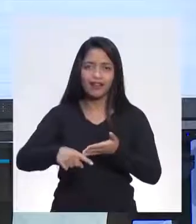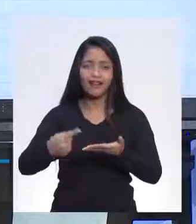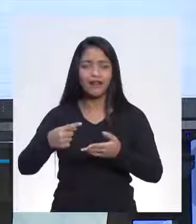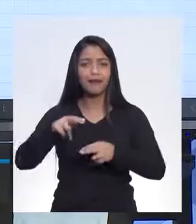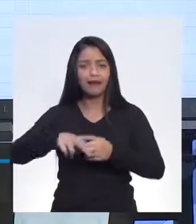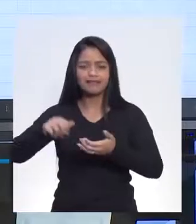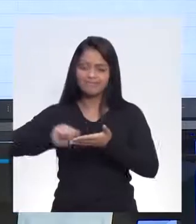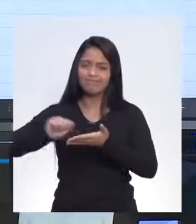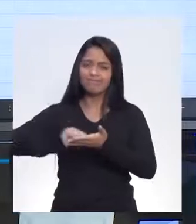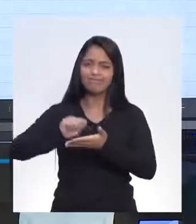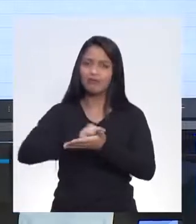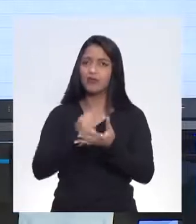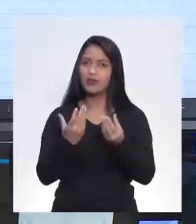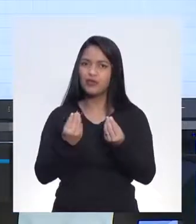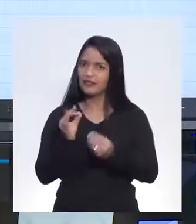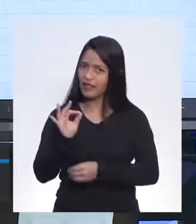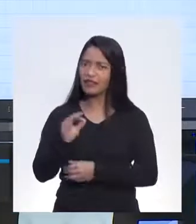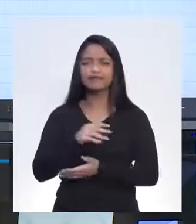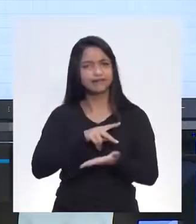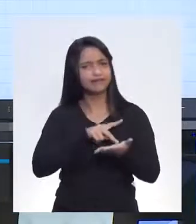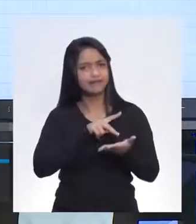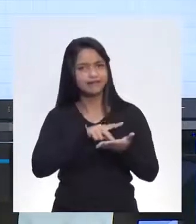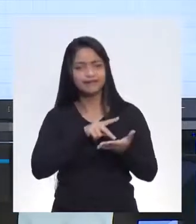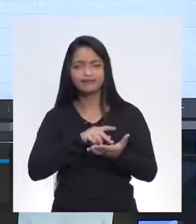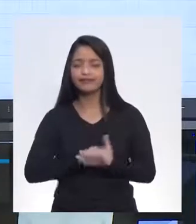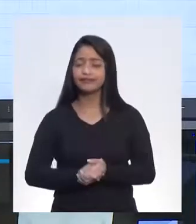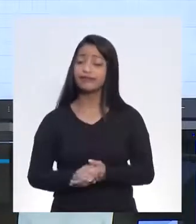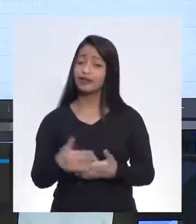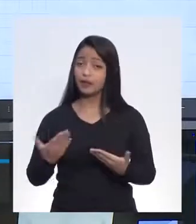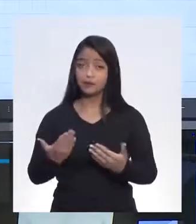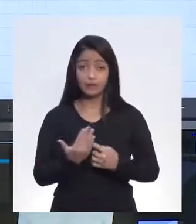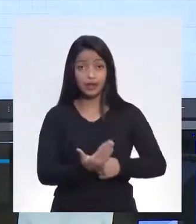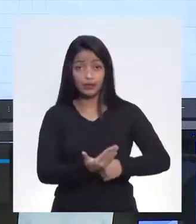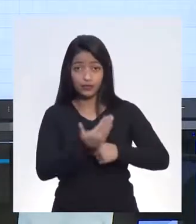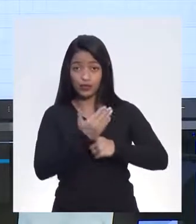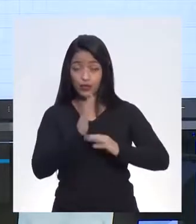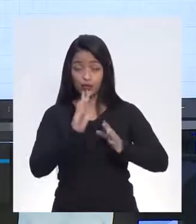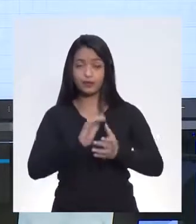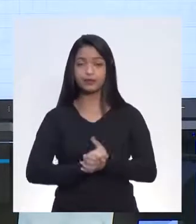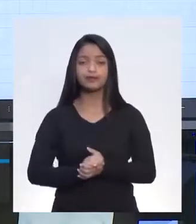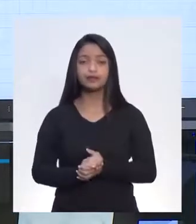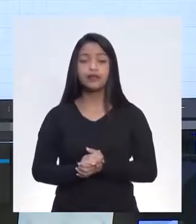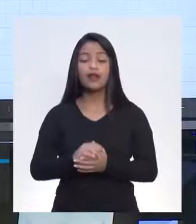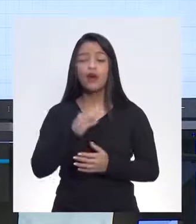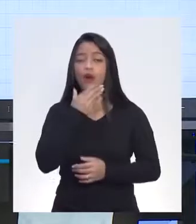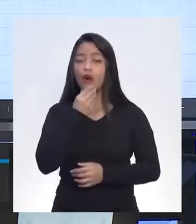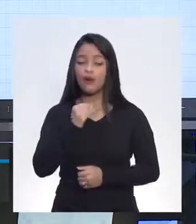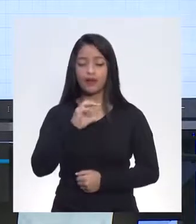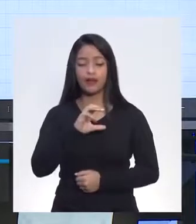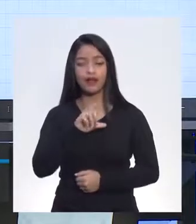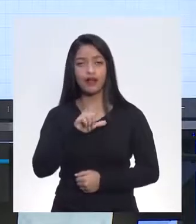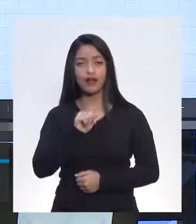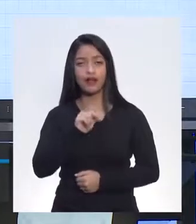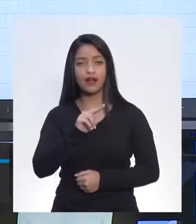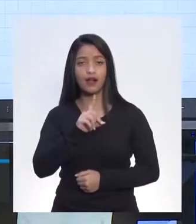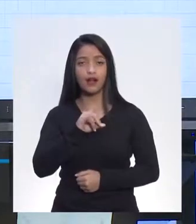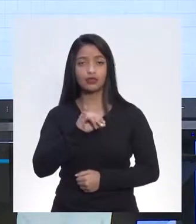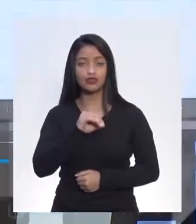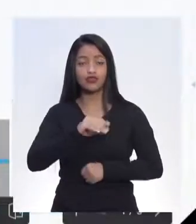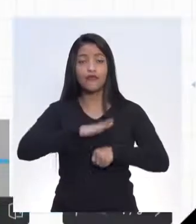verdade. Tudo bem? Então vamos lá. Me ajuda aí, Jonas. A parte assentada pelo Cláudio foi